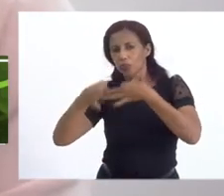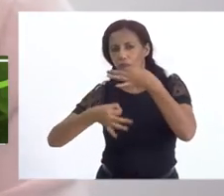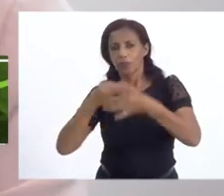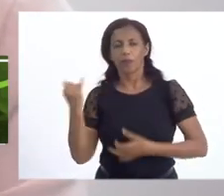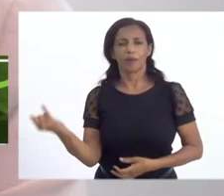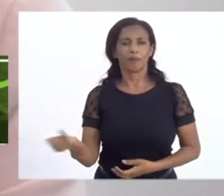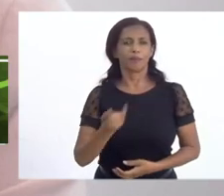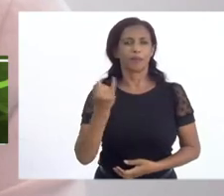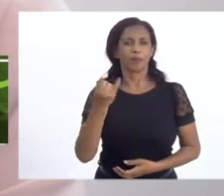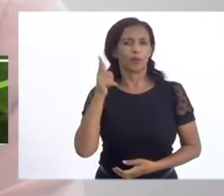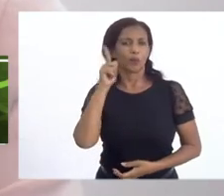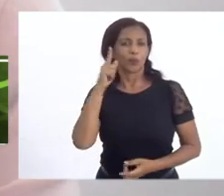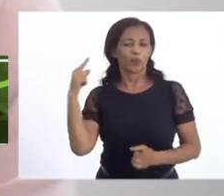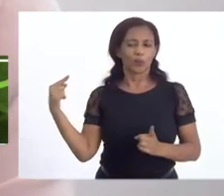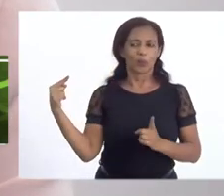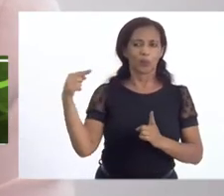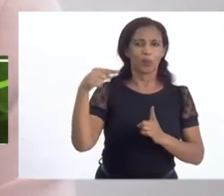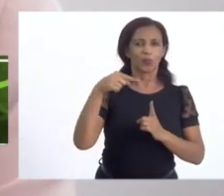gente possa alcançar